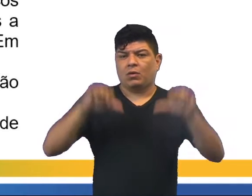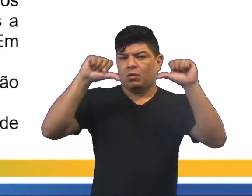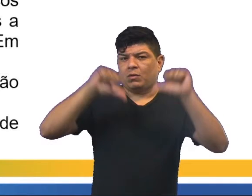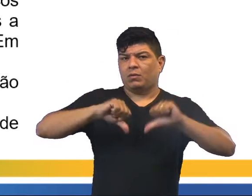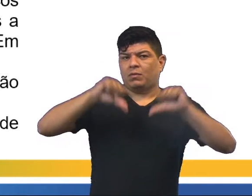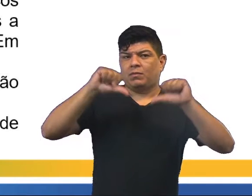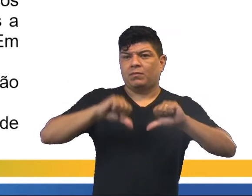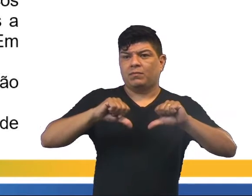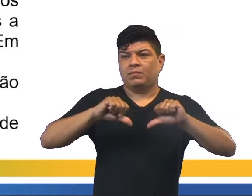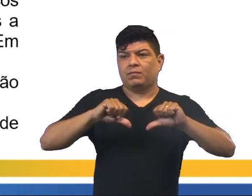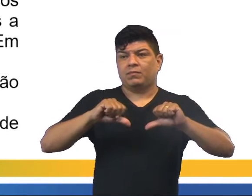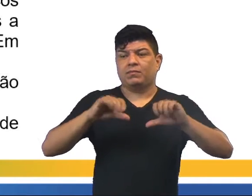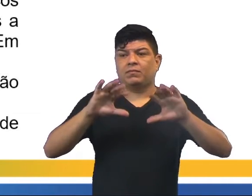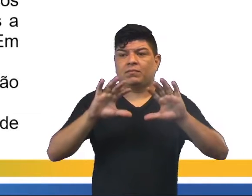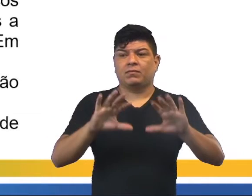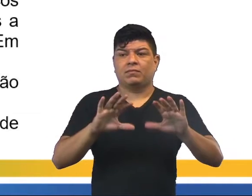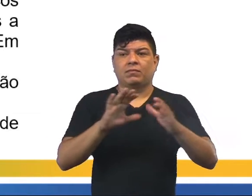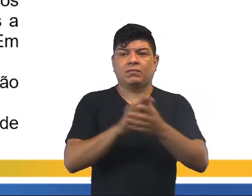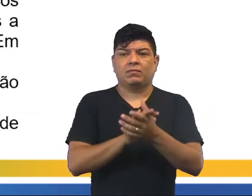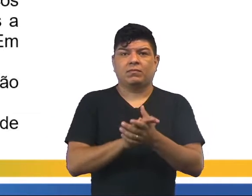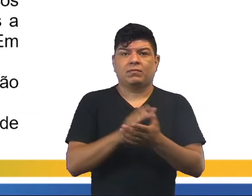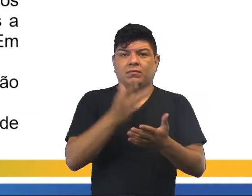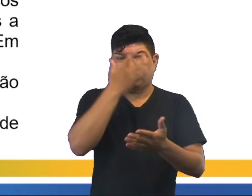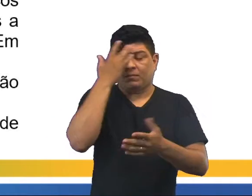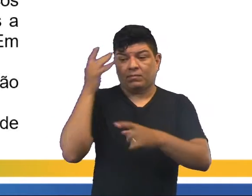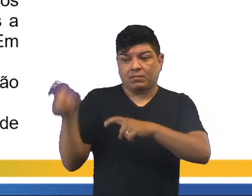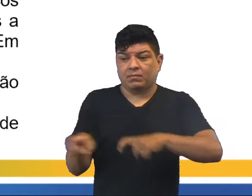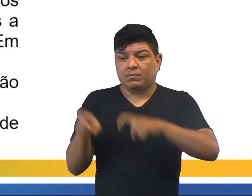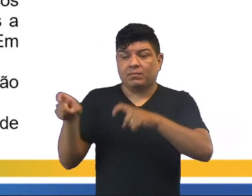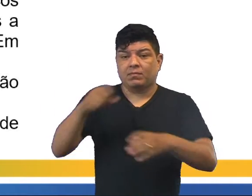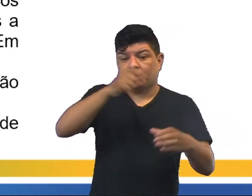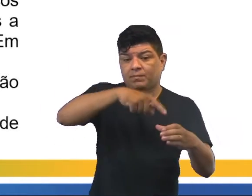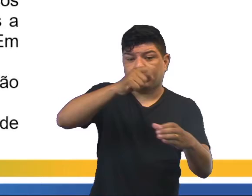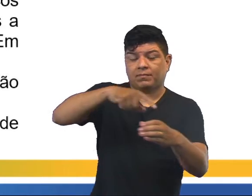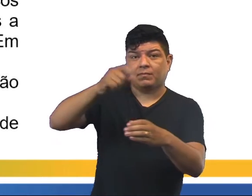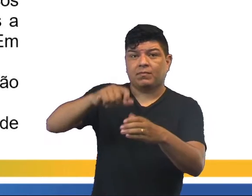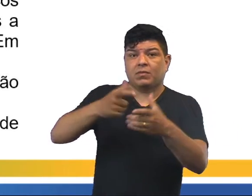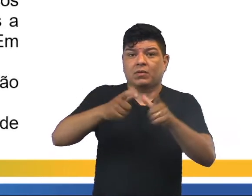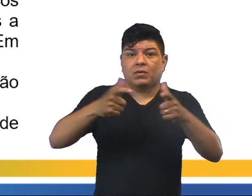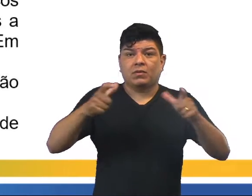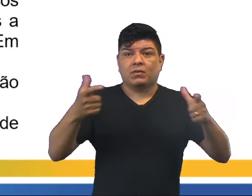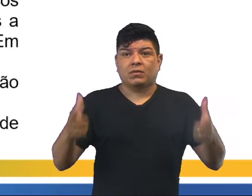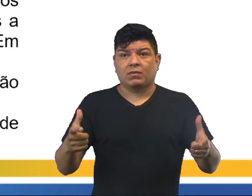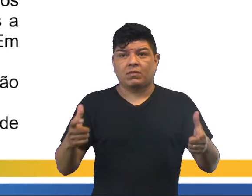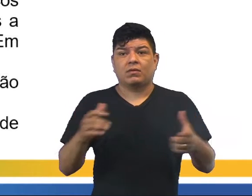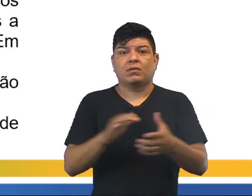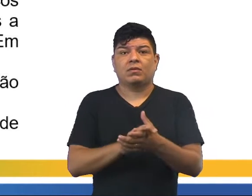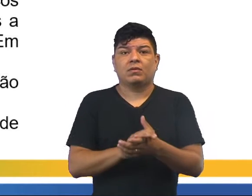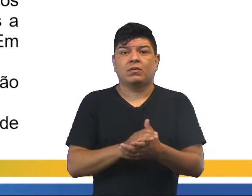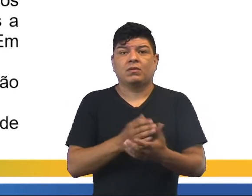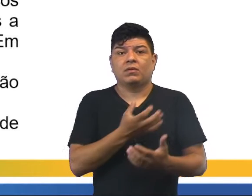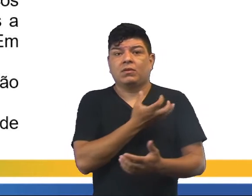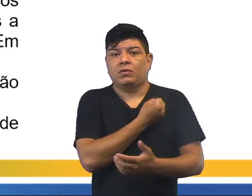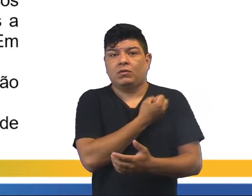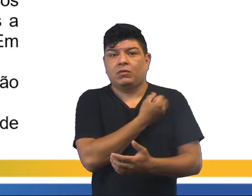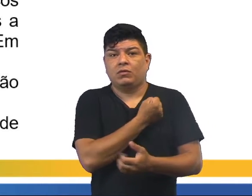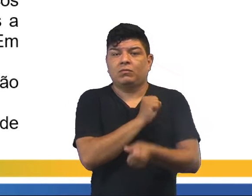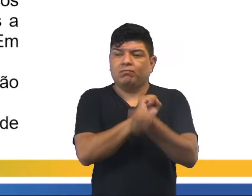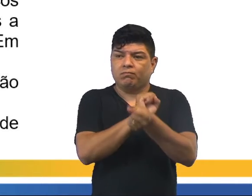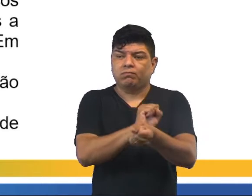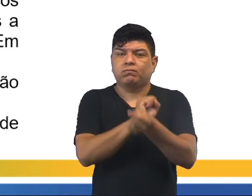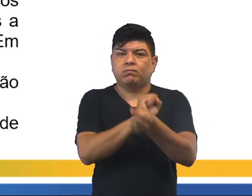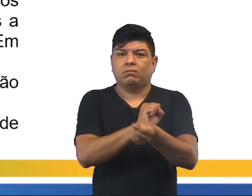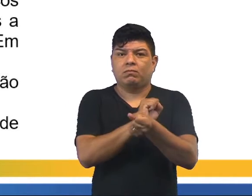de pequenos e médios produtores rurais, né, o aumento considerável do número de escravos, né,